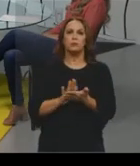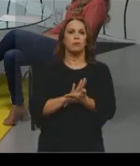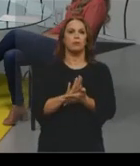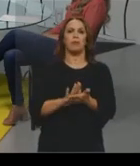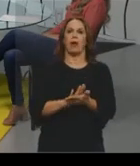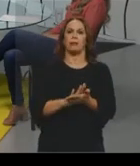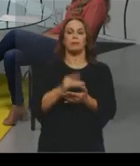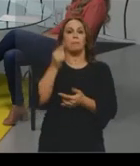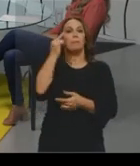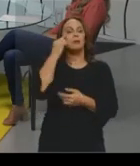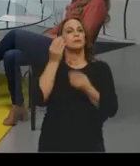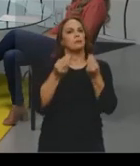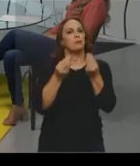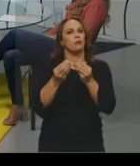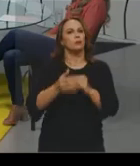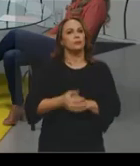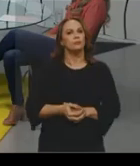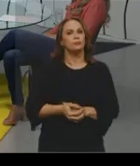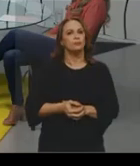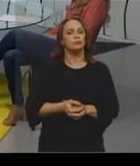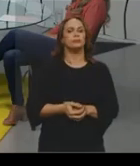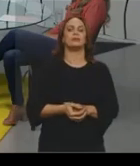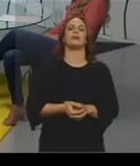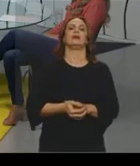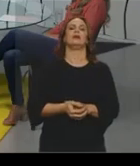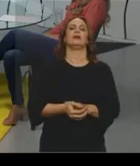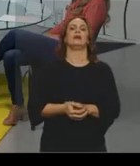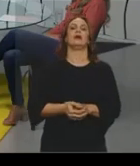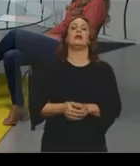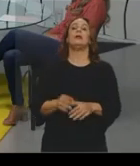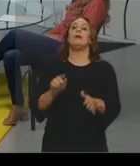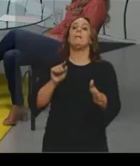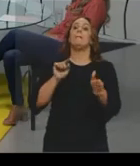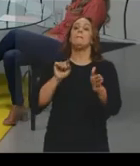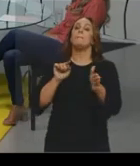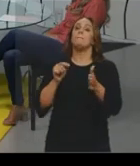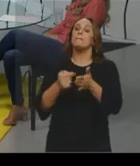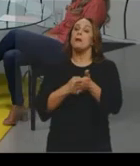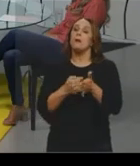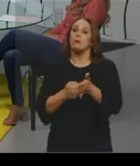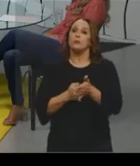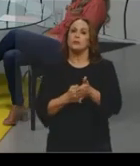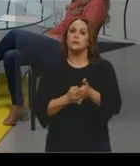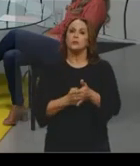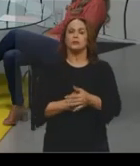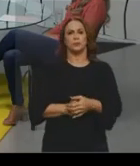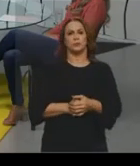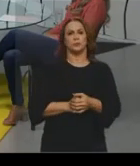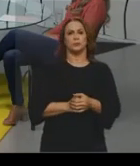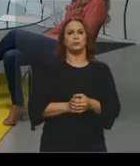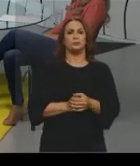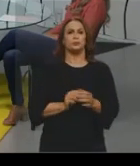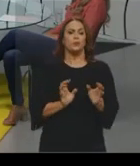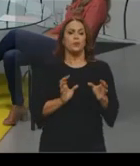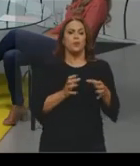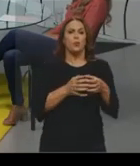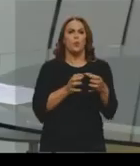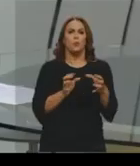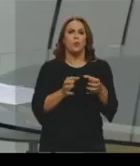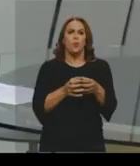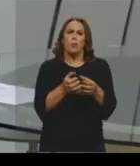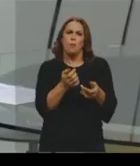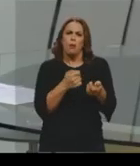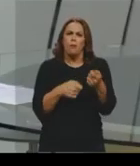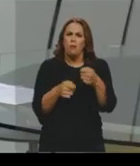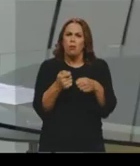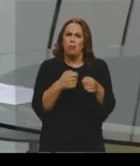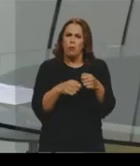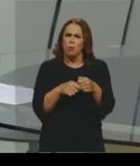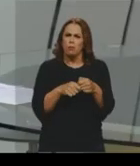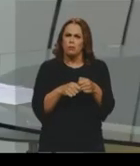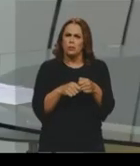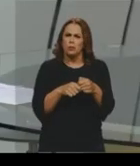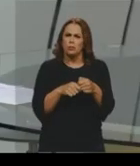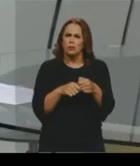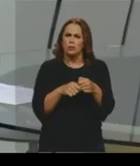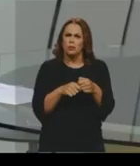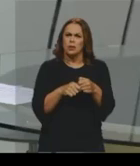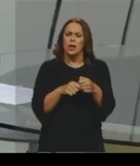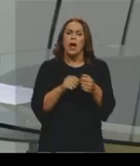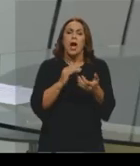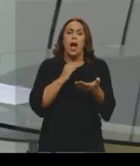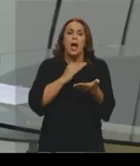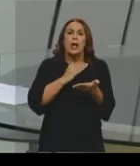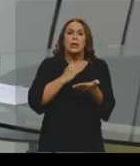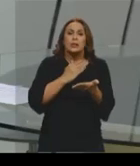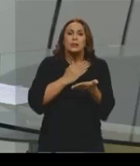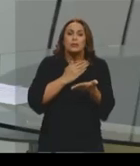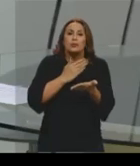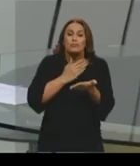divisão internacional do trabalho para a formação dos blocos econômicos? Bom, vamos lá. A questão da divisão internacional